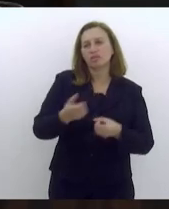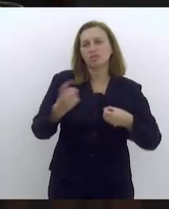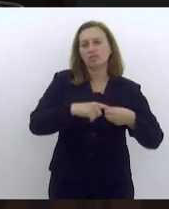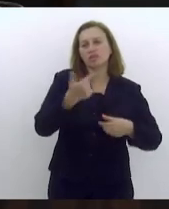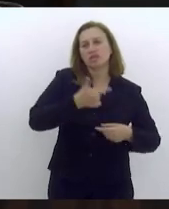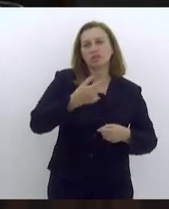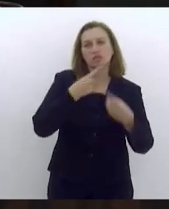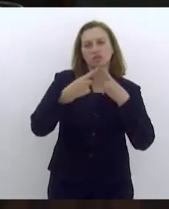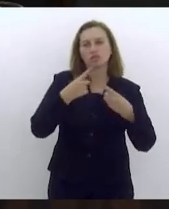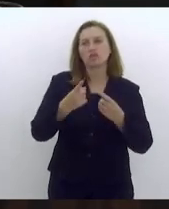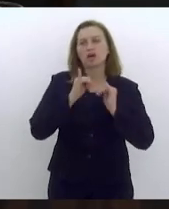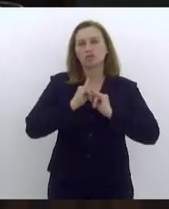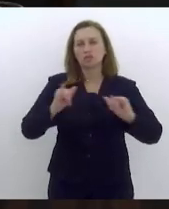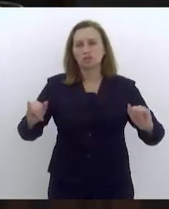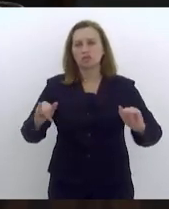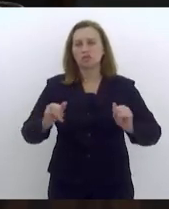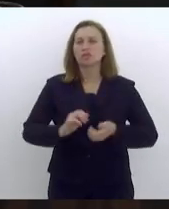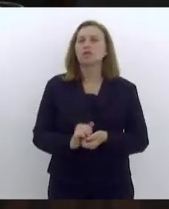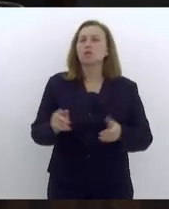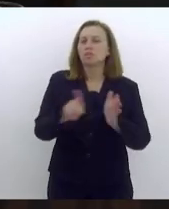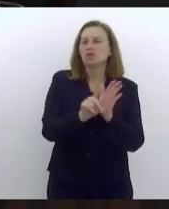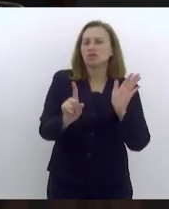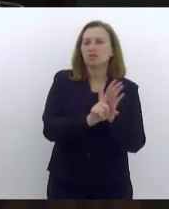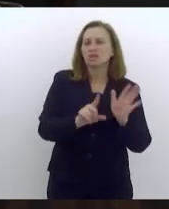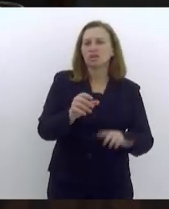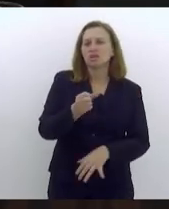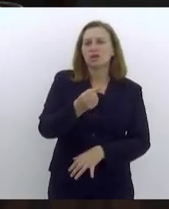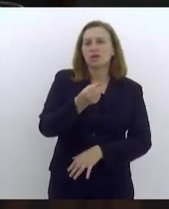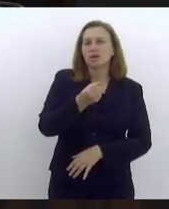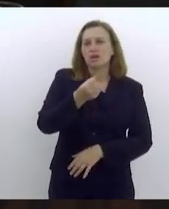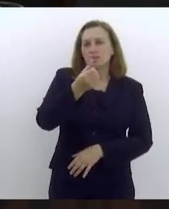em segunda. Anuncio projeto de lei número